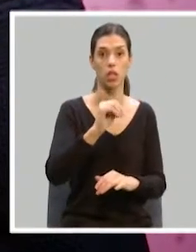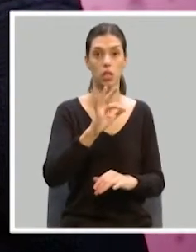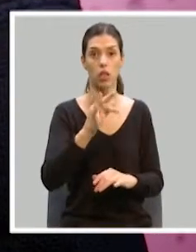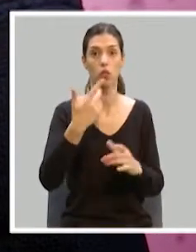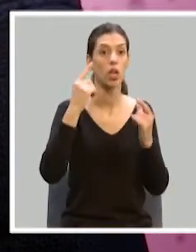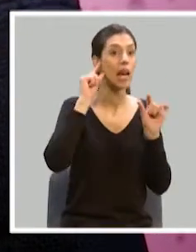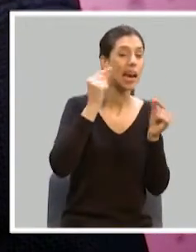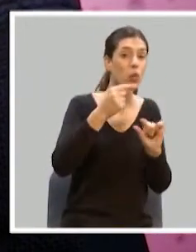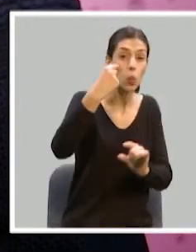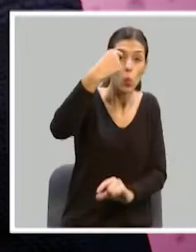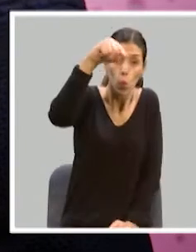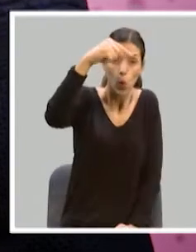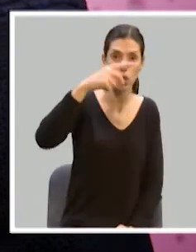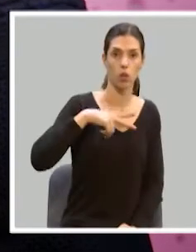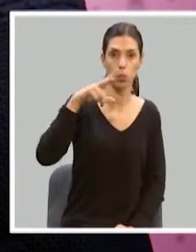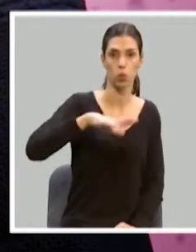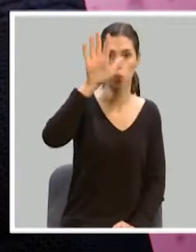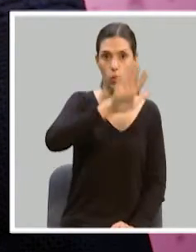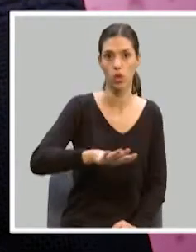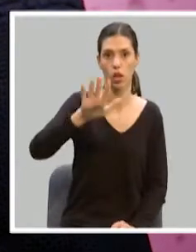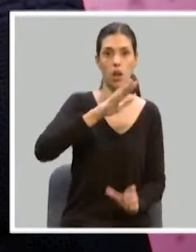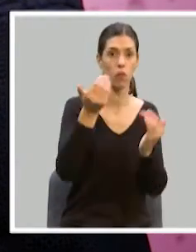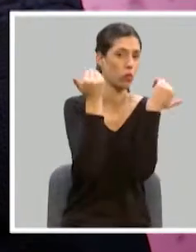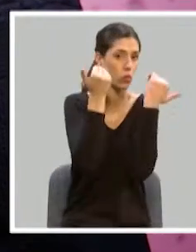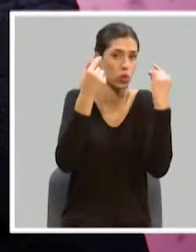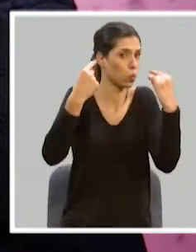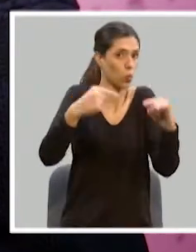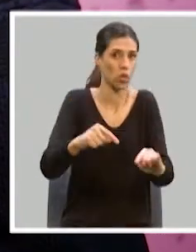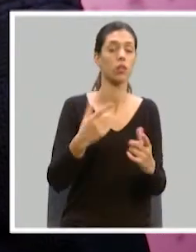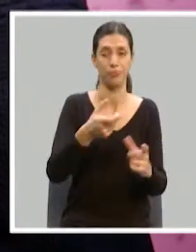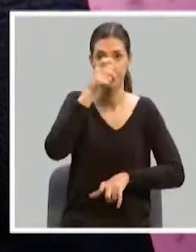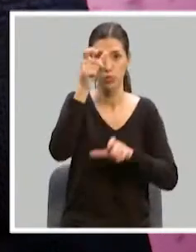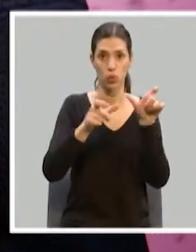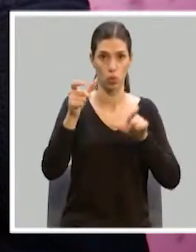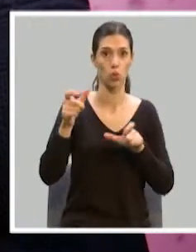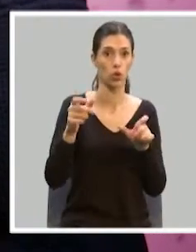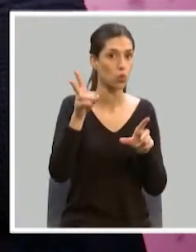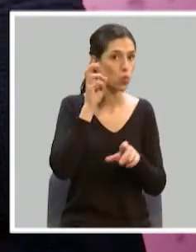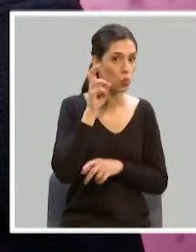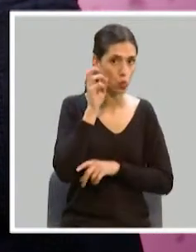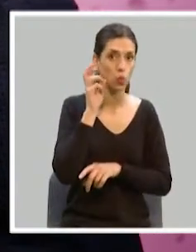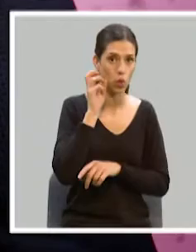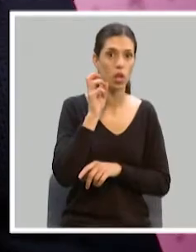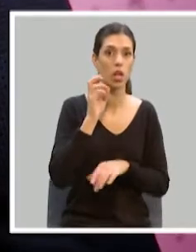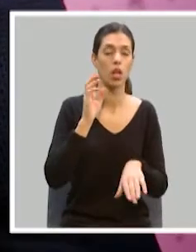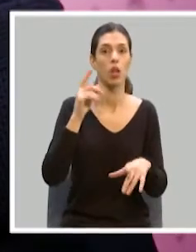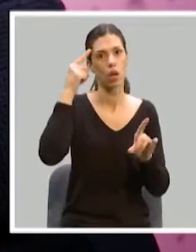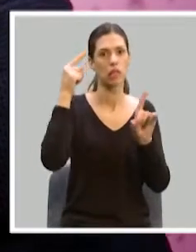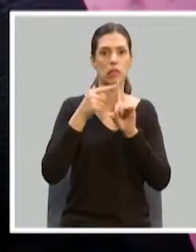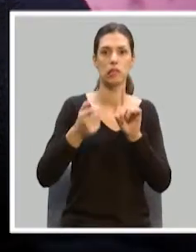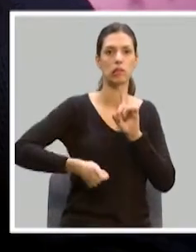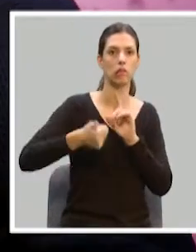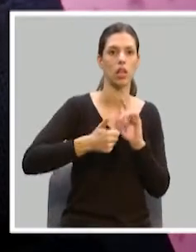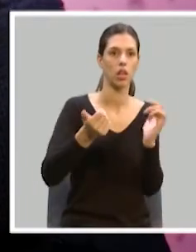rádio exclusivamente informação em Portugal e portanto as pessoas quando vão lá tão estão à procura de ser